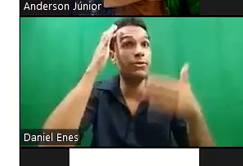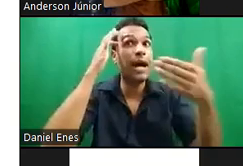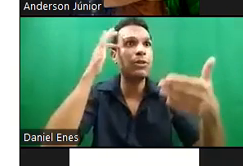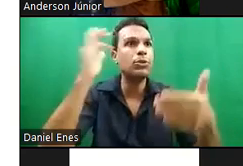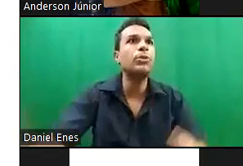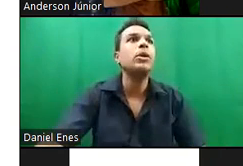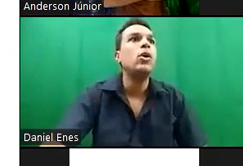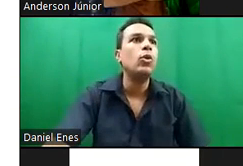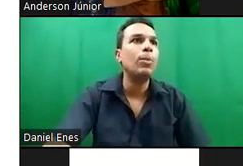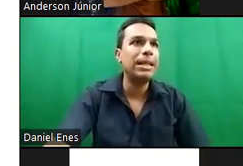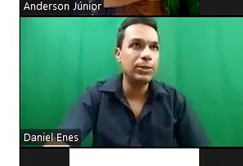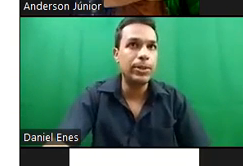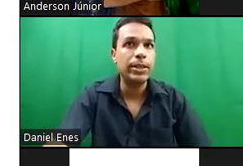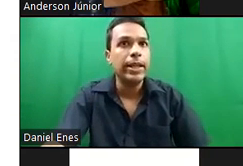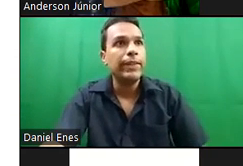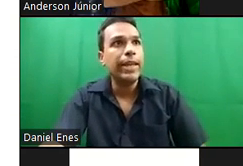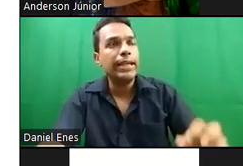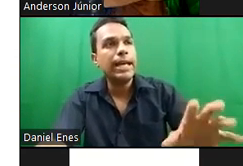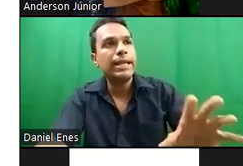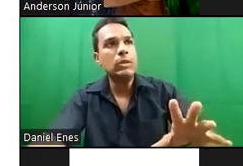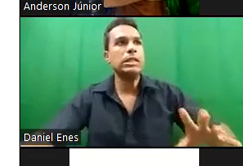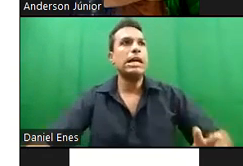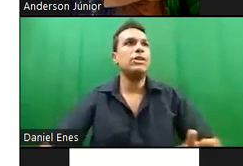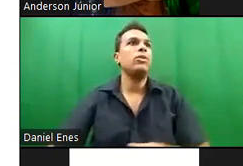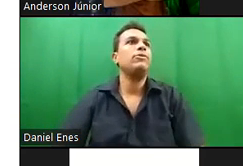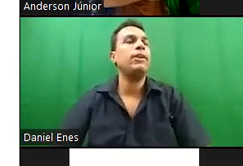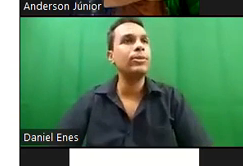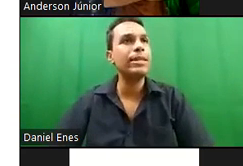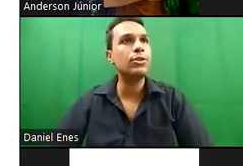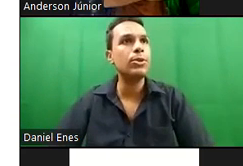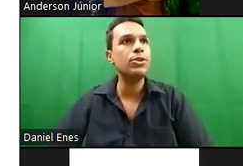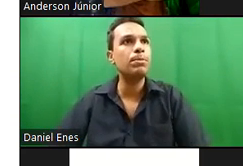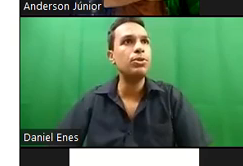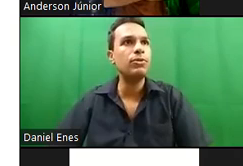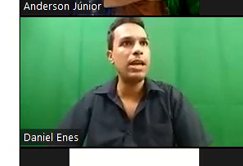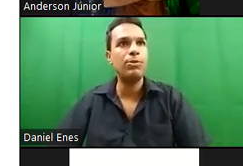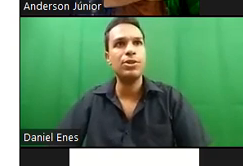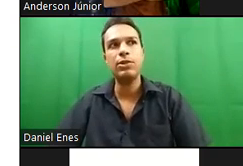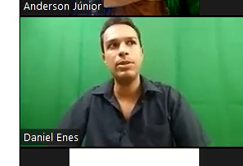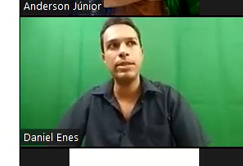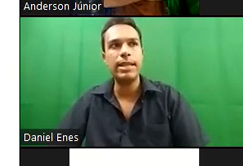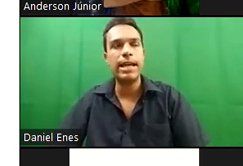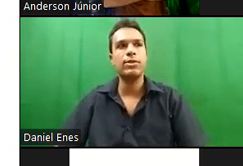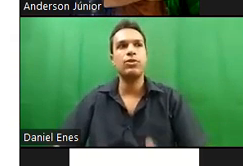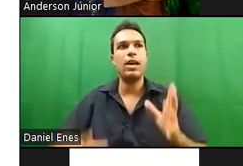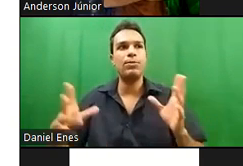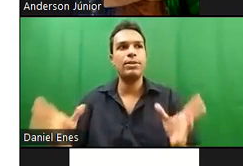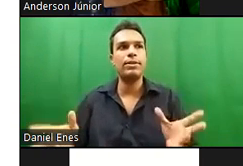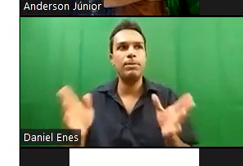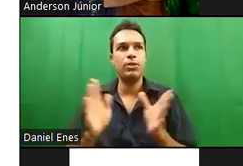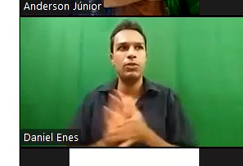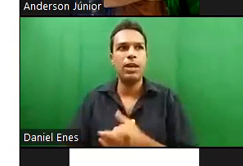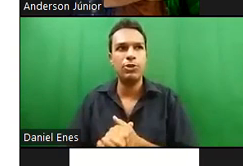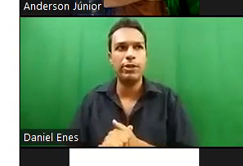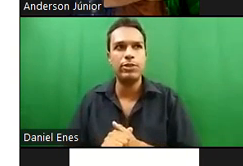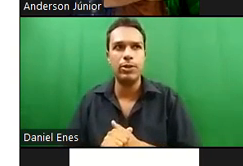de fato, uma língua. Né? E aqui no slide, agora, falando desses 2 tipos de verbos na língua de sinais. São os verbos